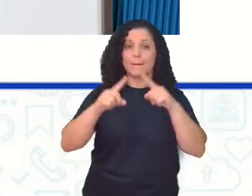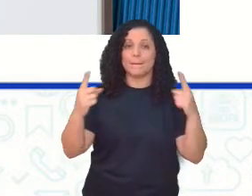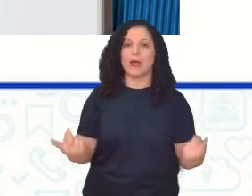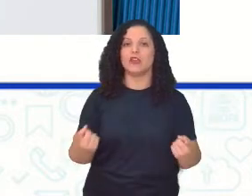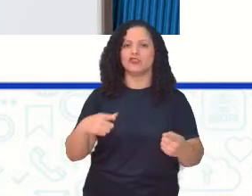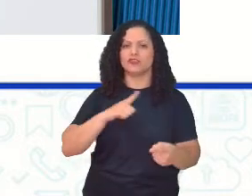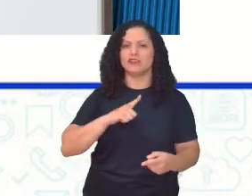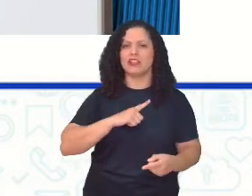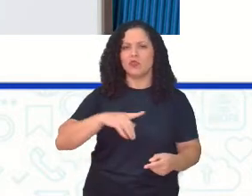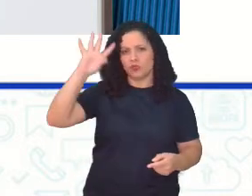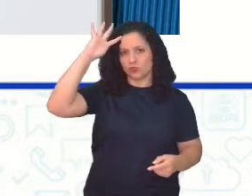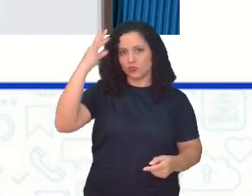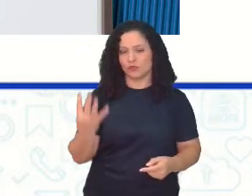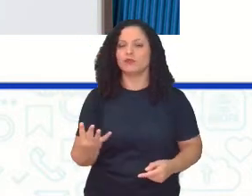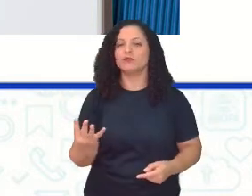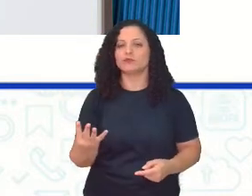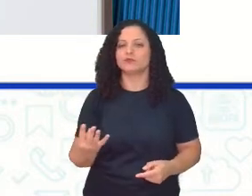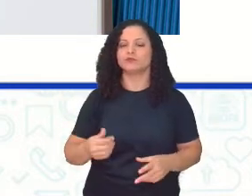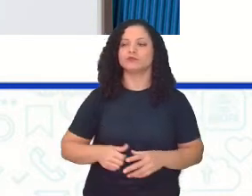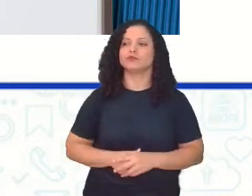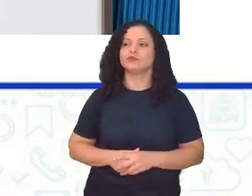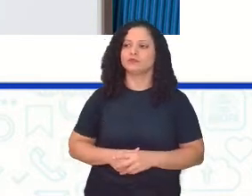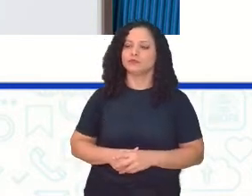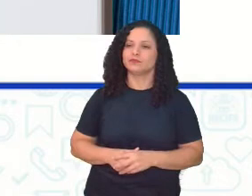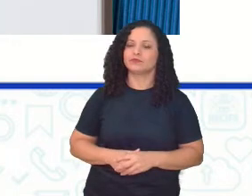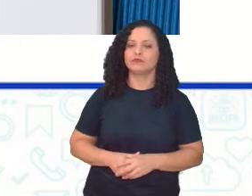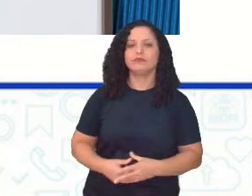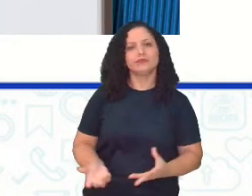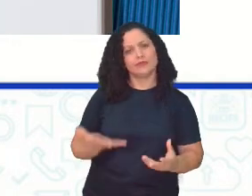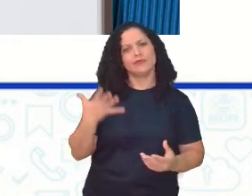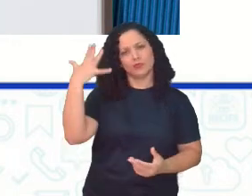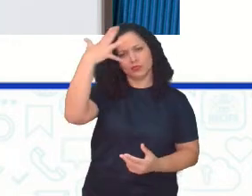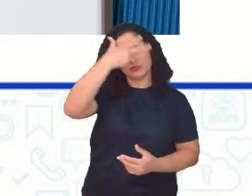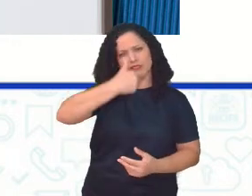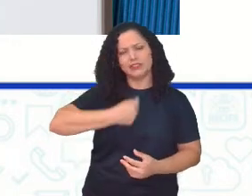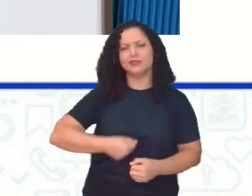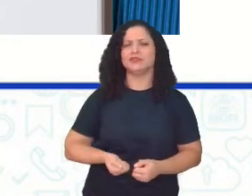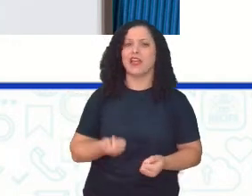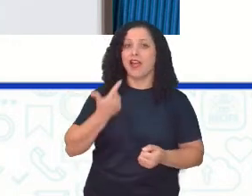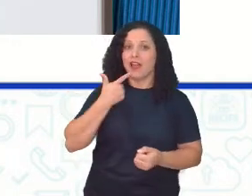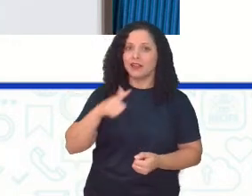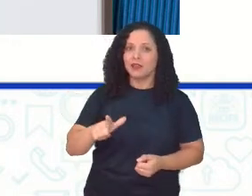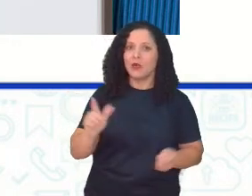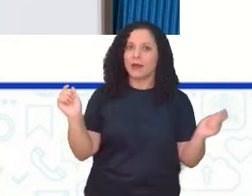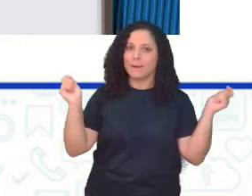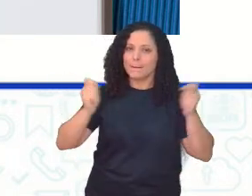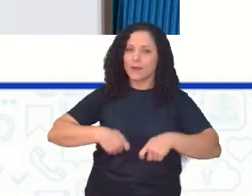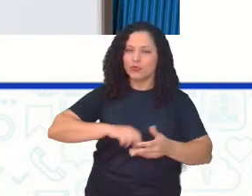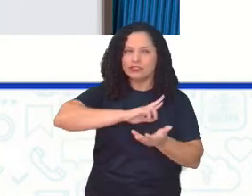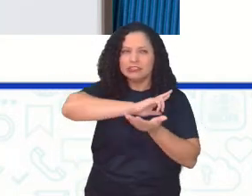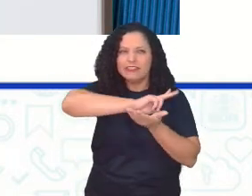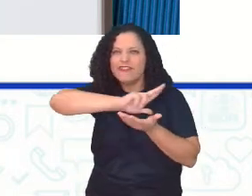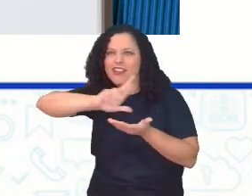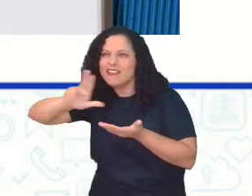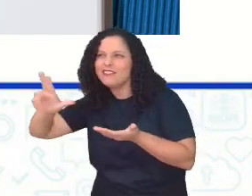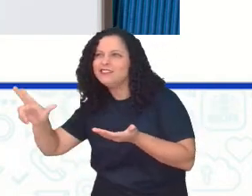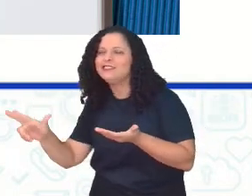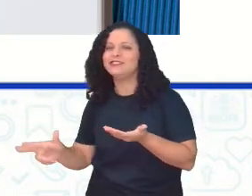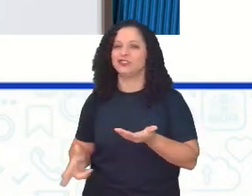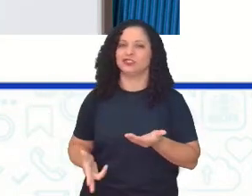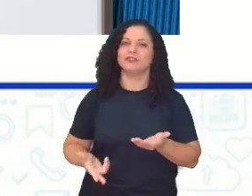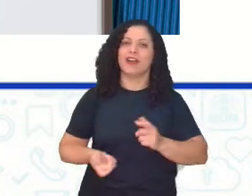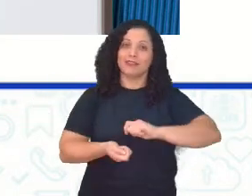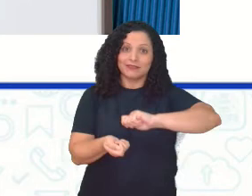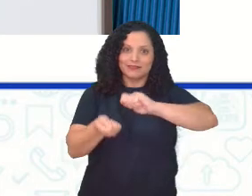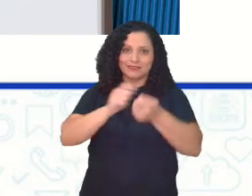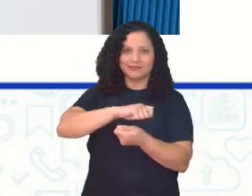de sentido. Bonito, né? Como a língua nos permite maneiras diversas de dizer a mesma coisa. Isso mesmo, professora. Não